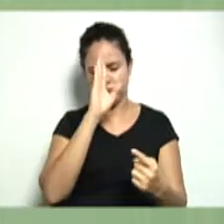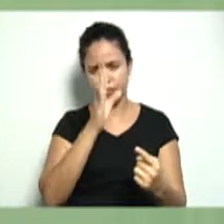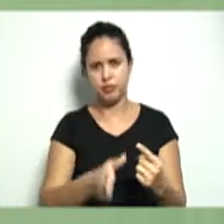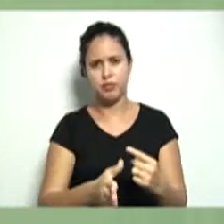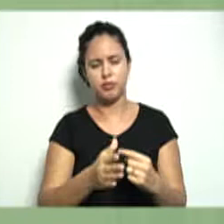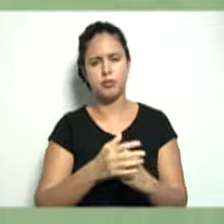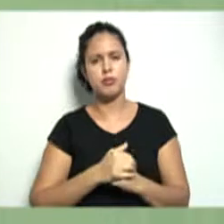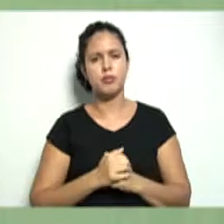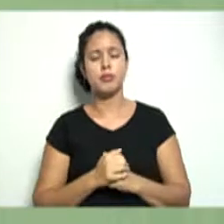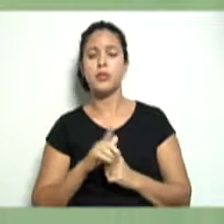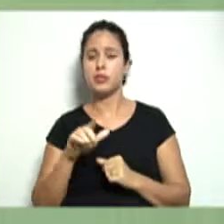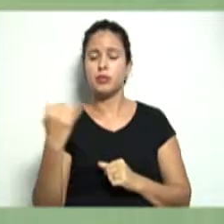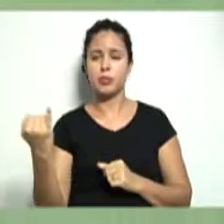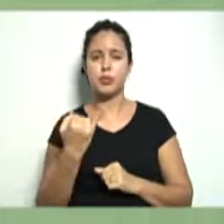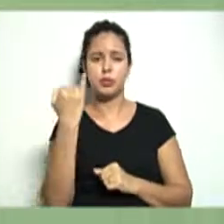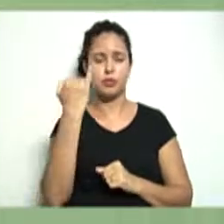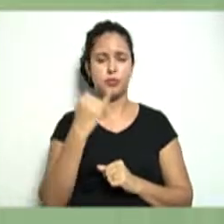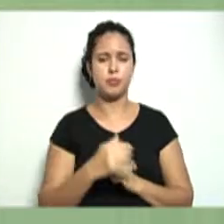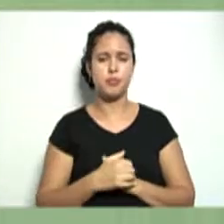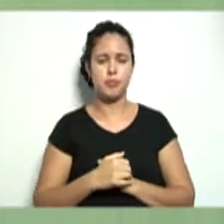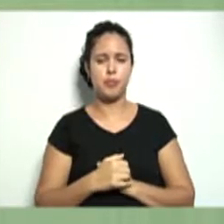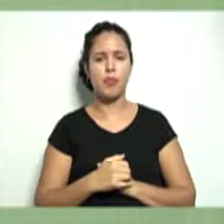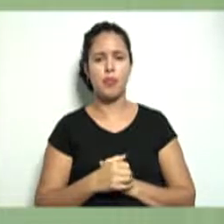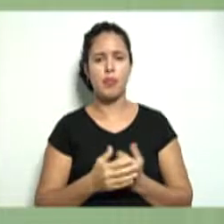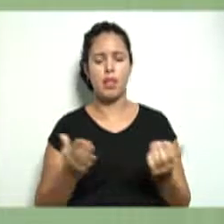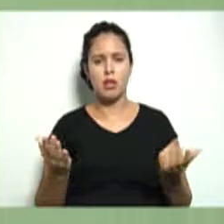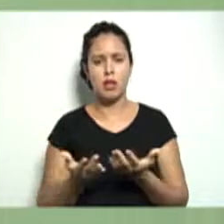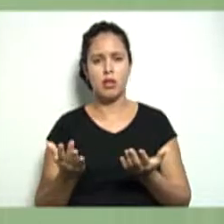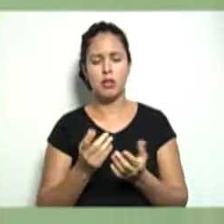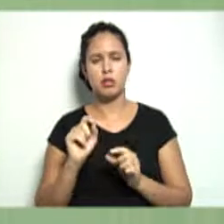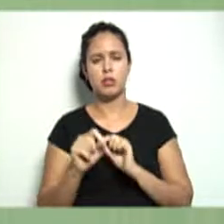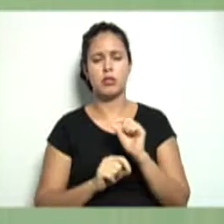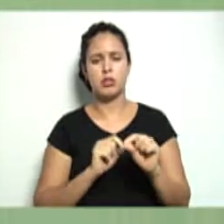Isso é super importante aí. Agora vamos